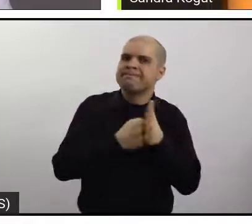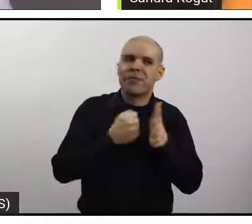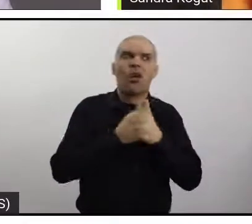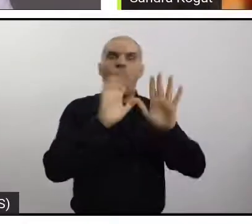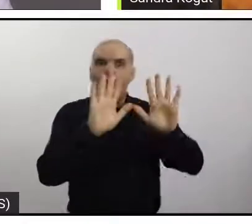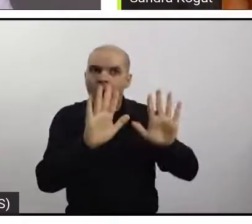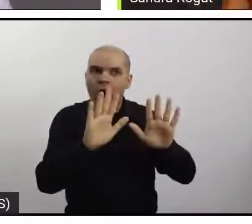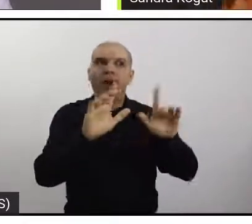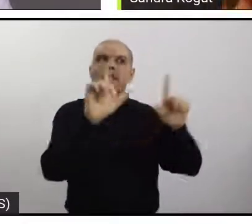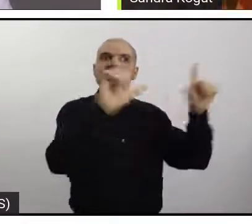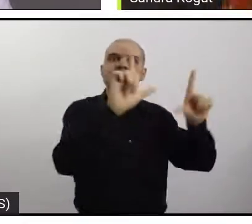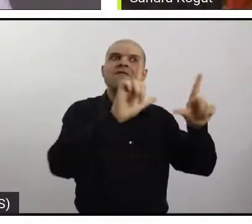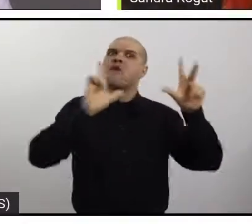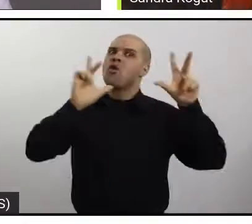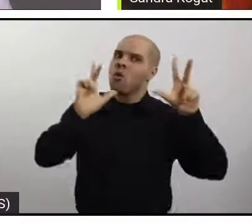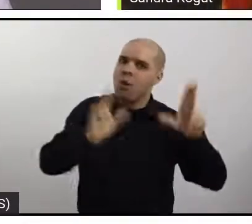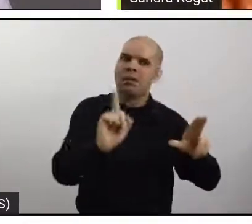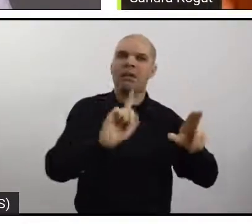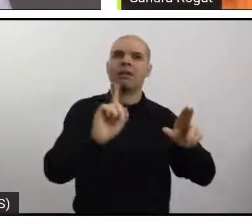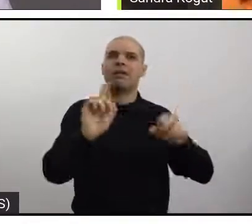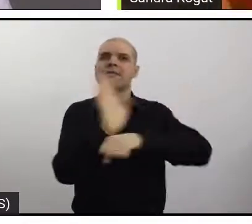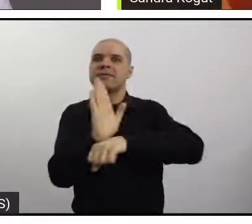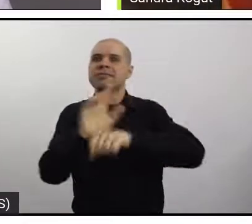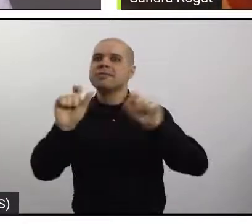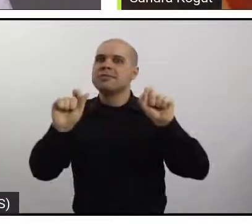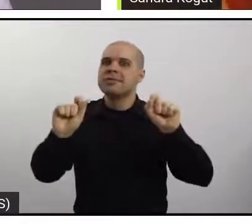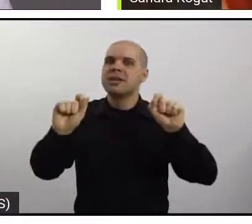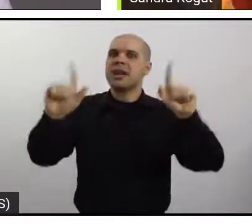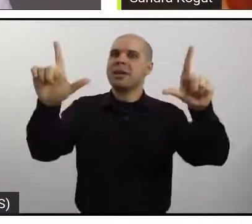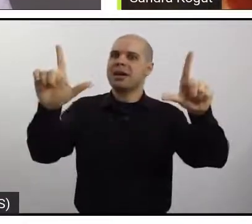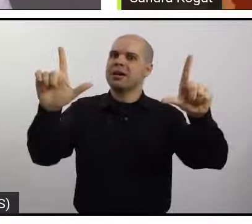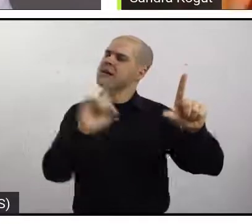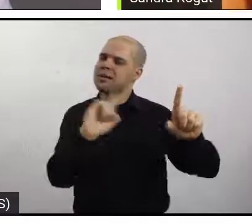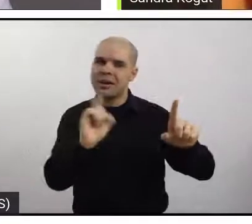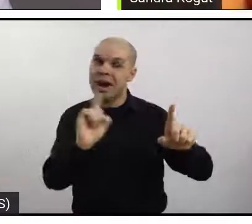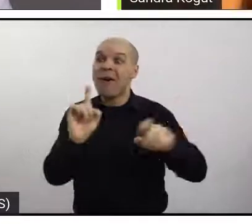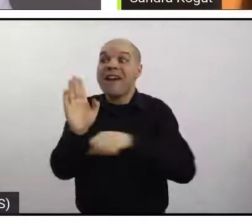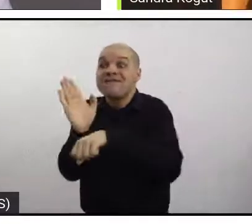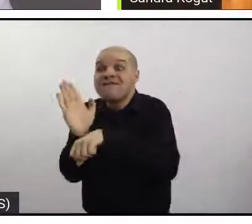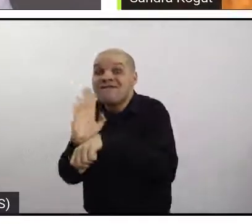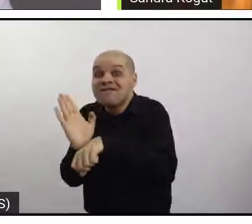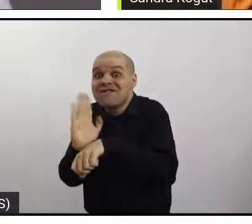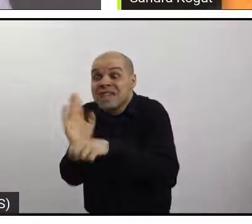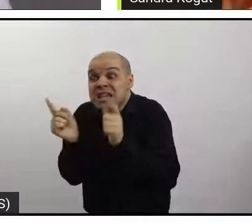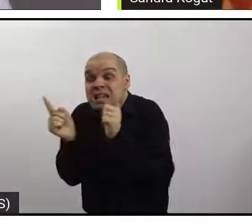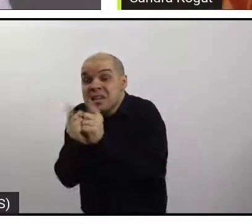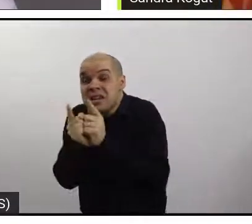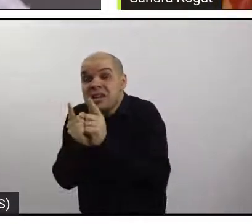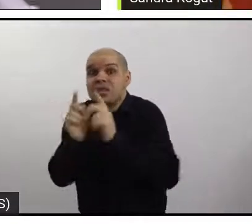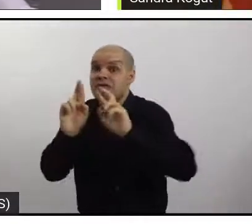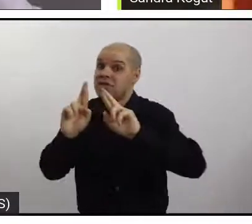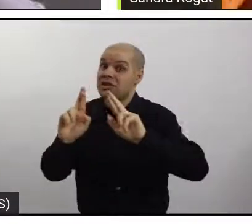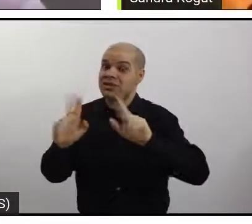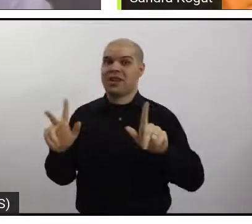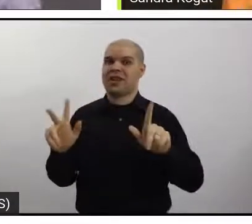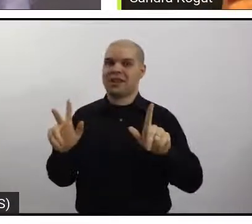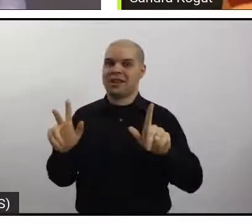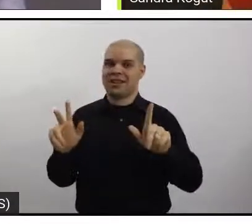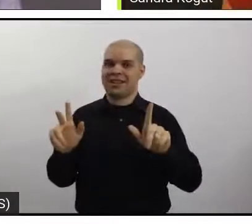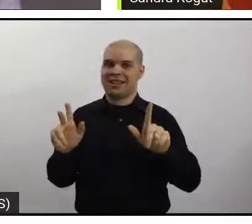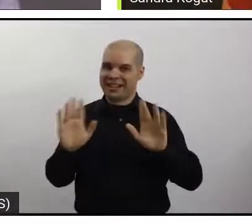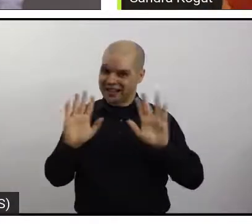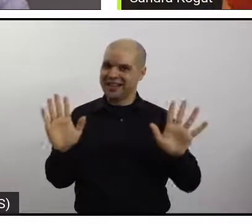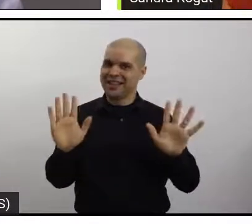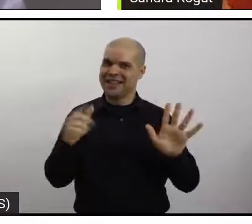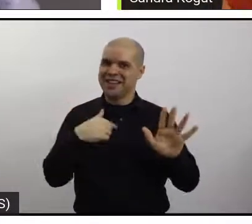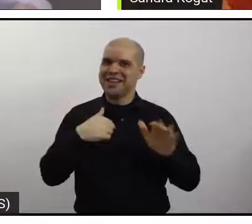televisão, isso não é cinema, isso é outra coisa, isso é vídeo. Mas porque é interessante dava... uma entrevista, né? A